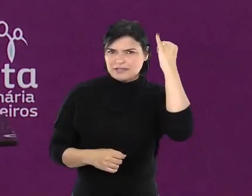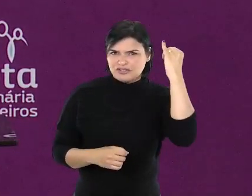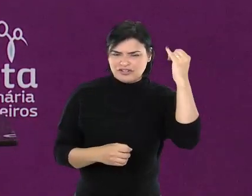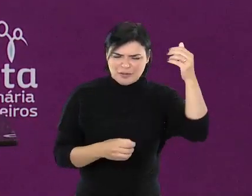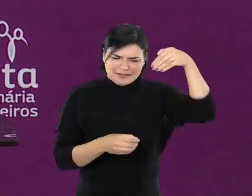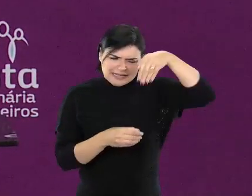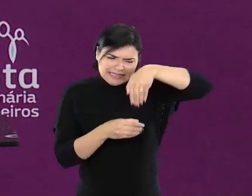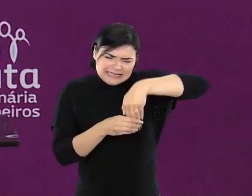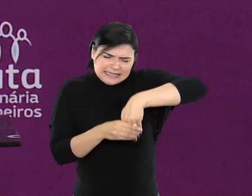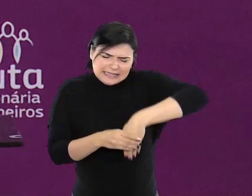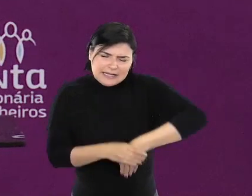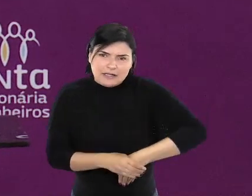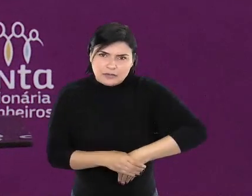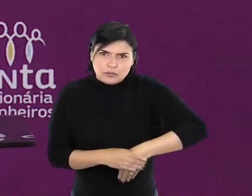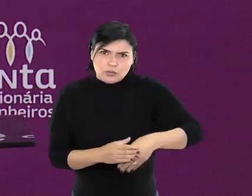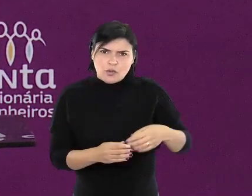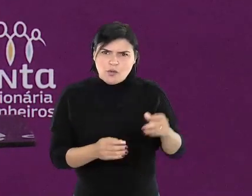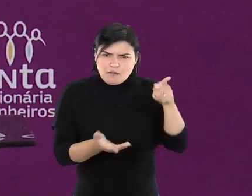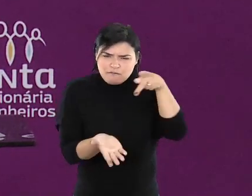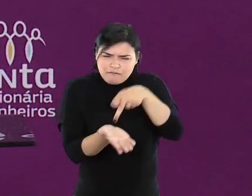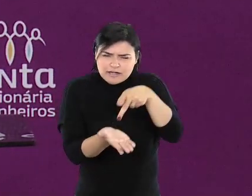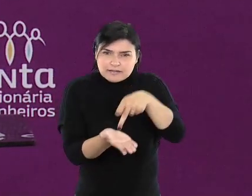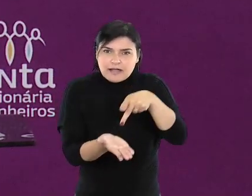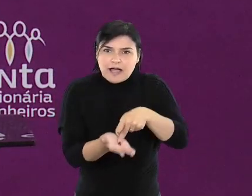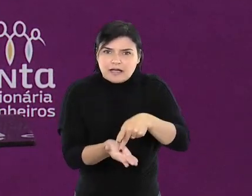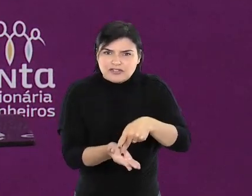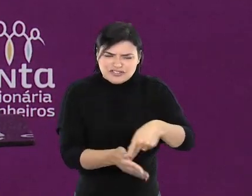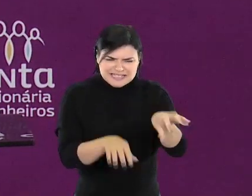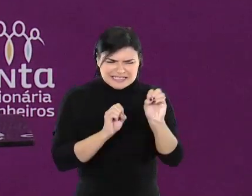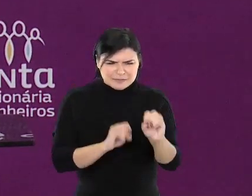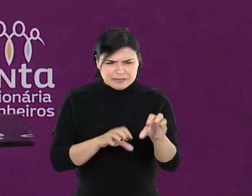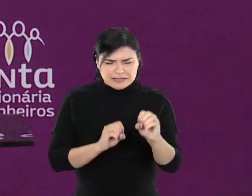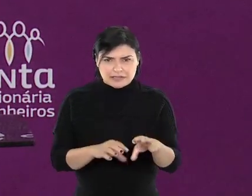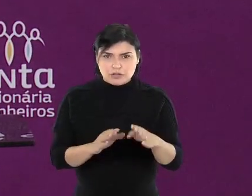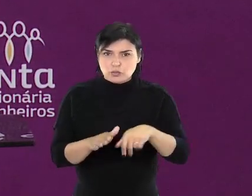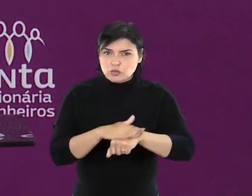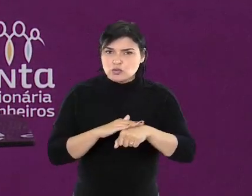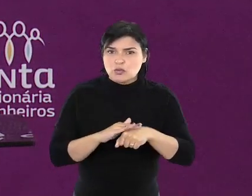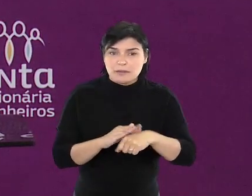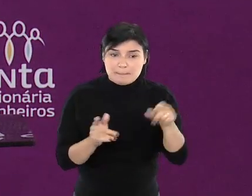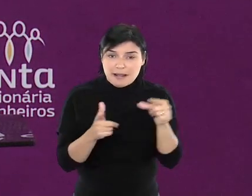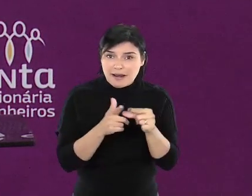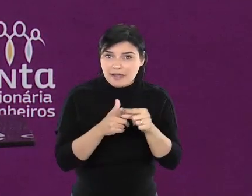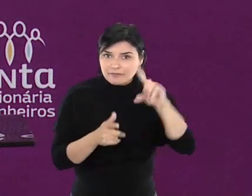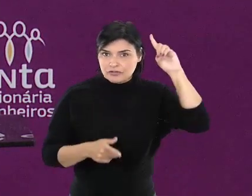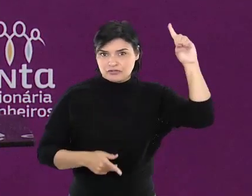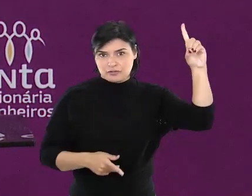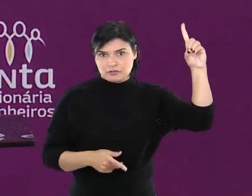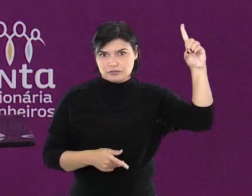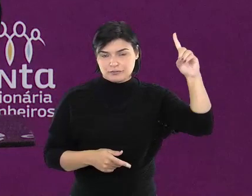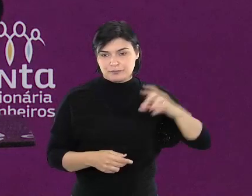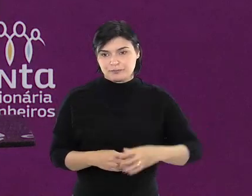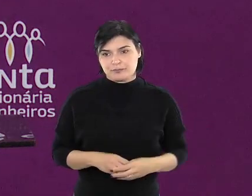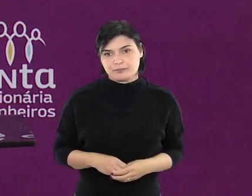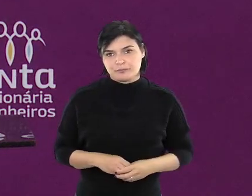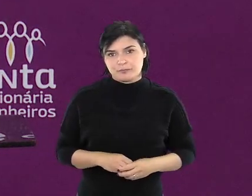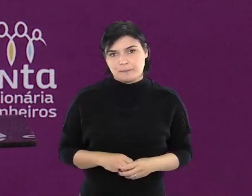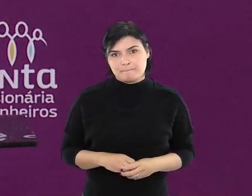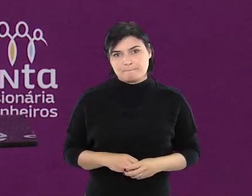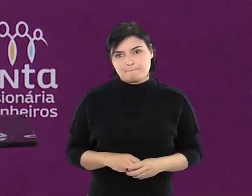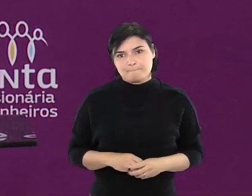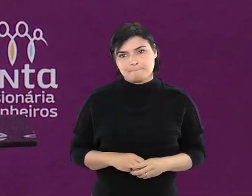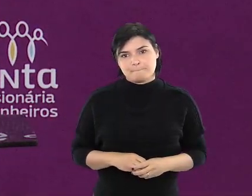no capítulo 3 do Capítulo 4 e eu quero destacar apenas alguns termos que ele usa aqui